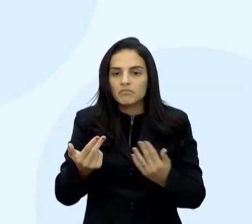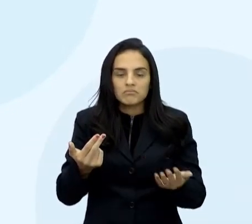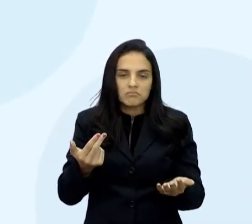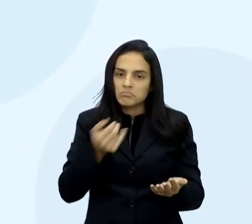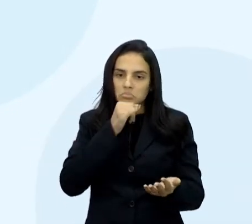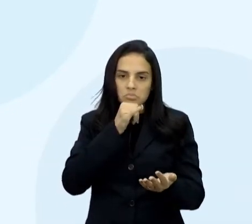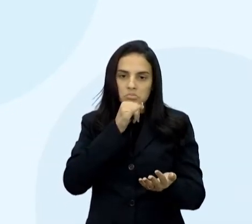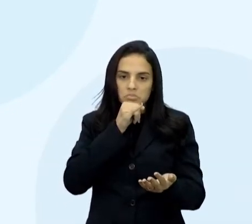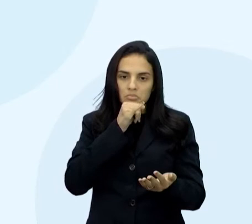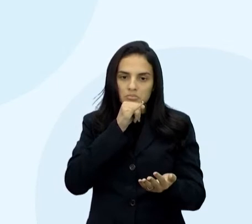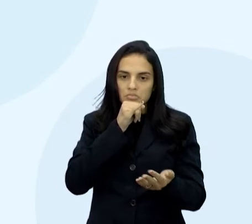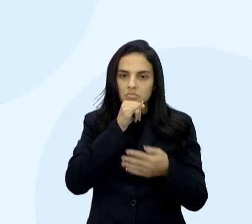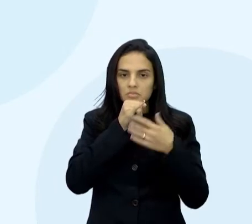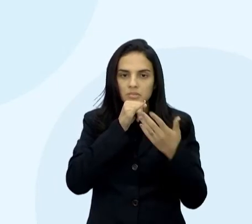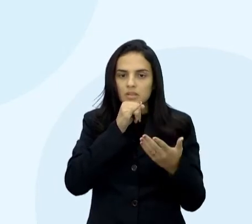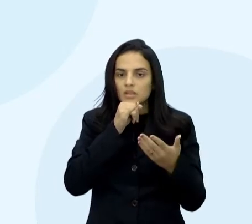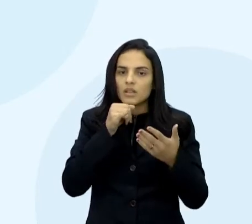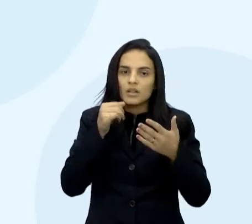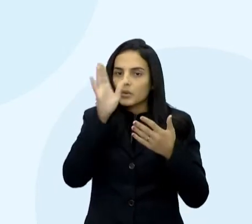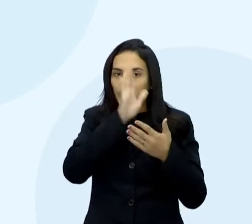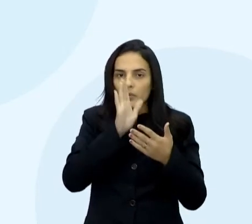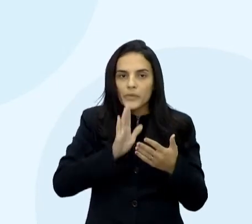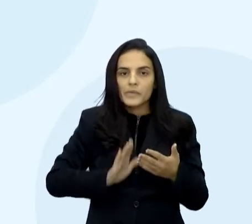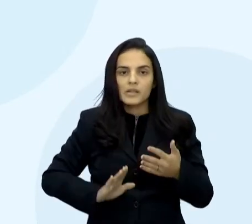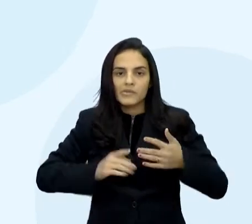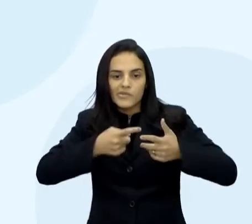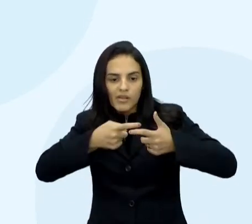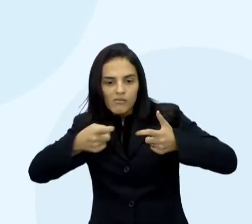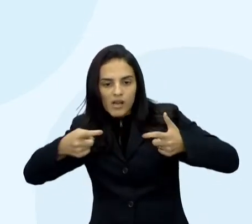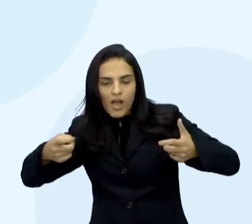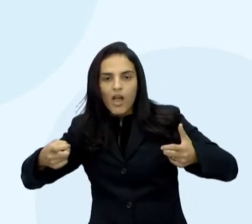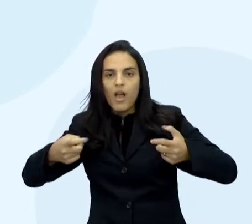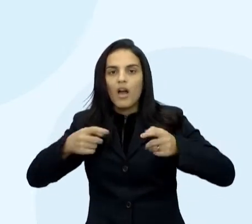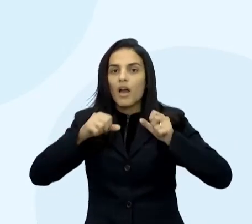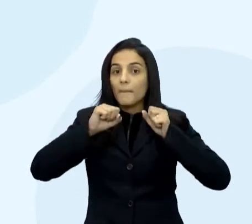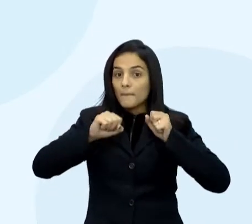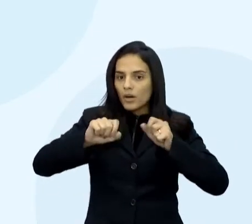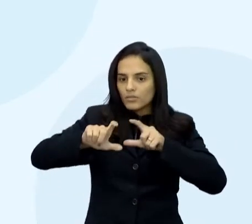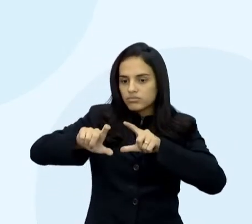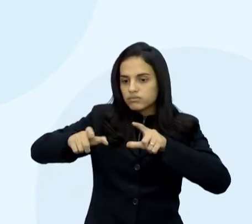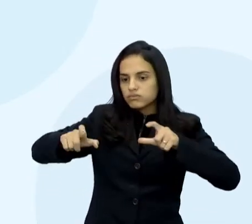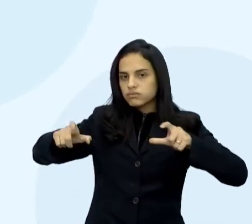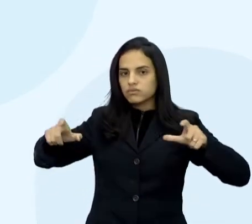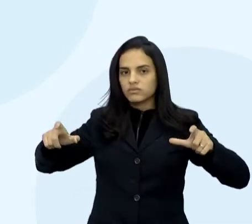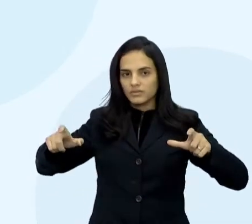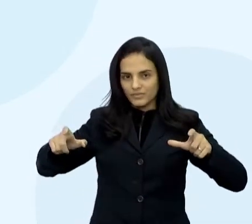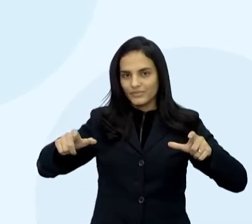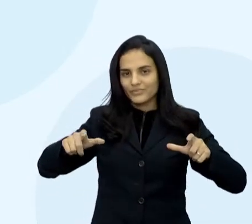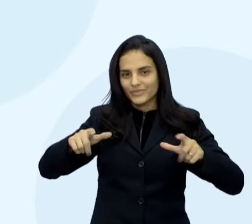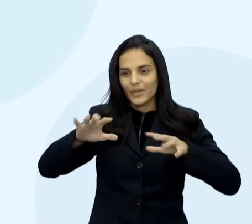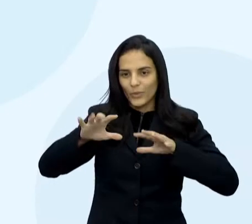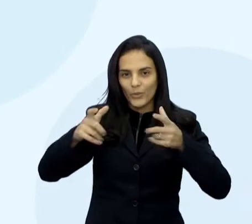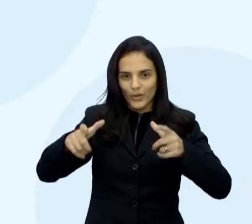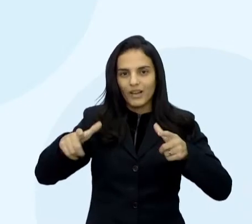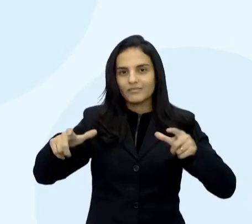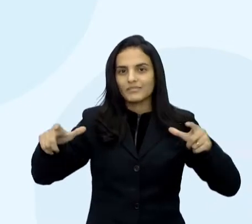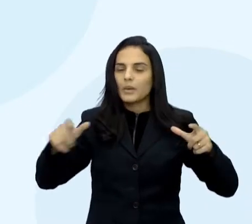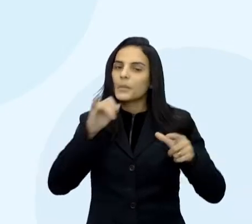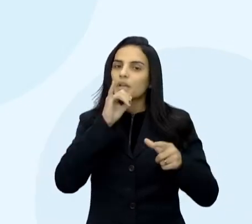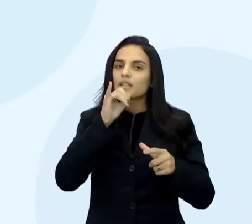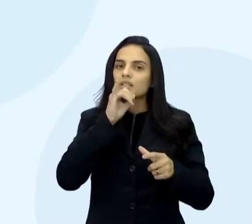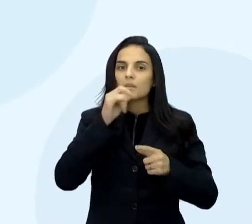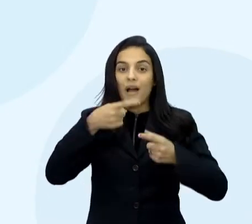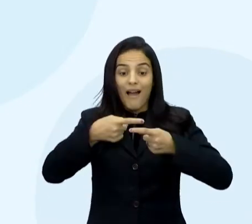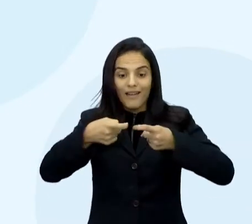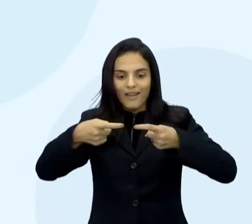por exemplo, o envolvimento do Brasil com guerras, então ele pode ampliar o seu território também, né? Como na Guerra do